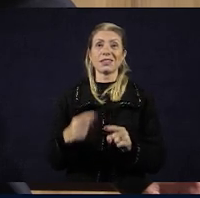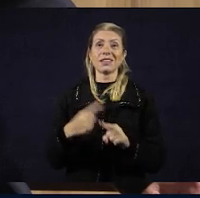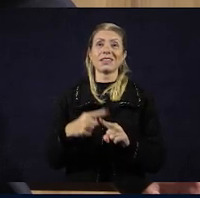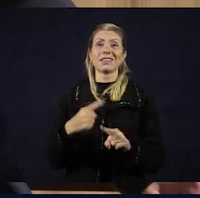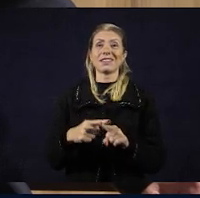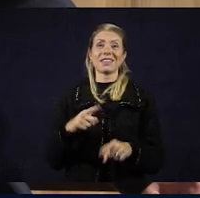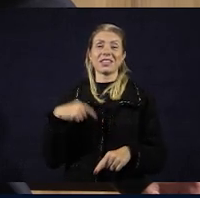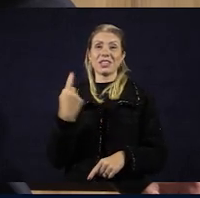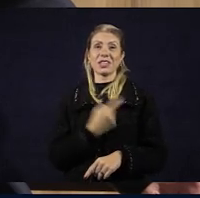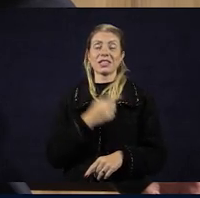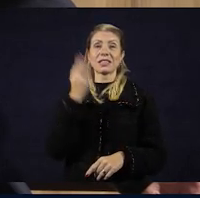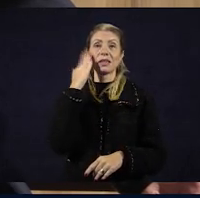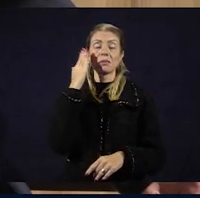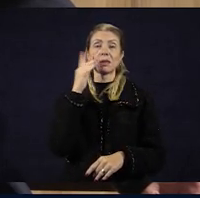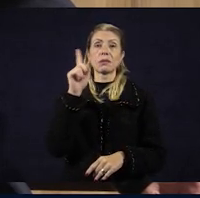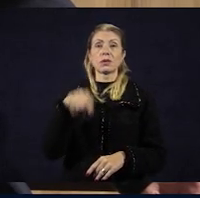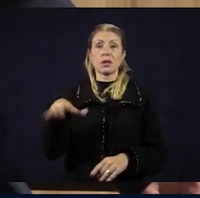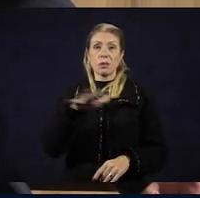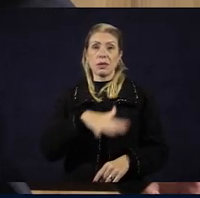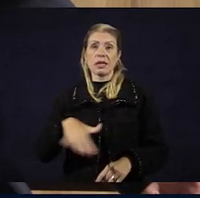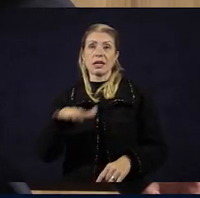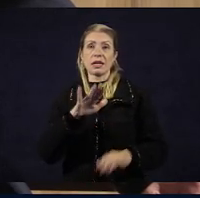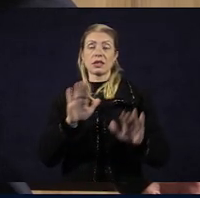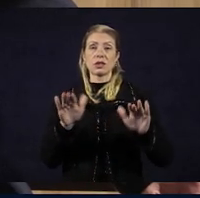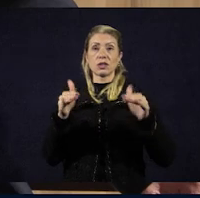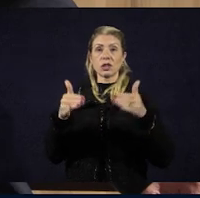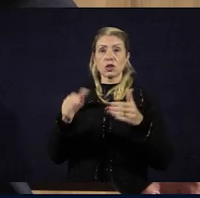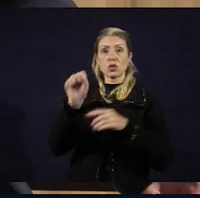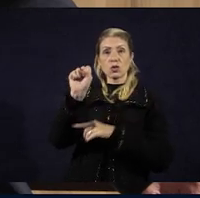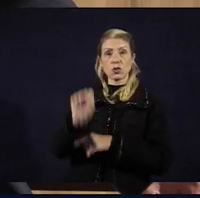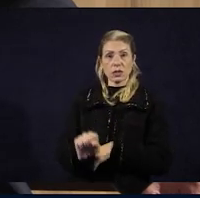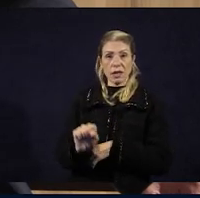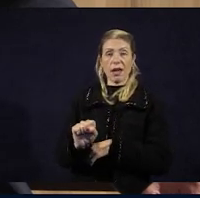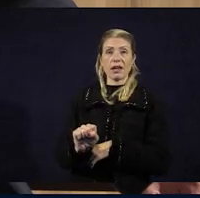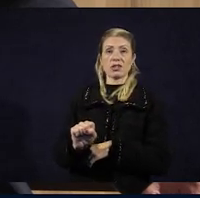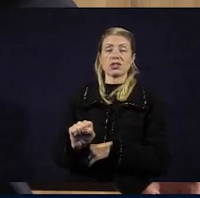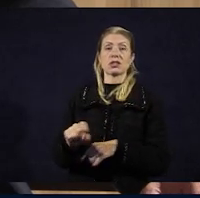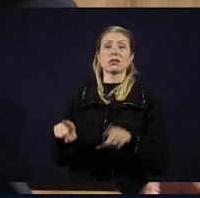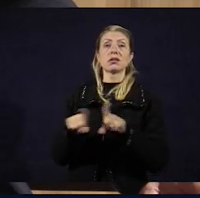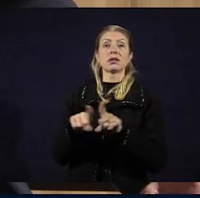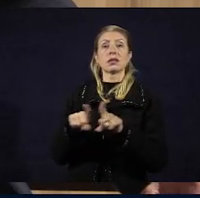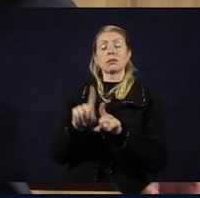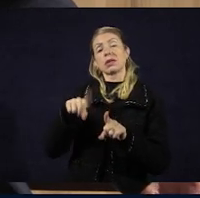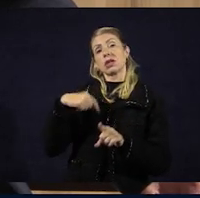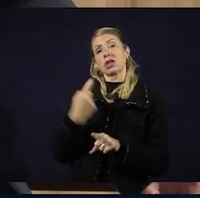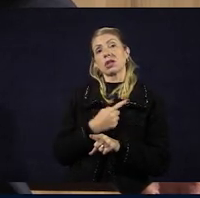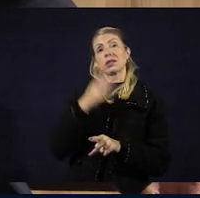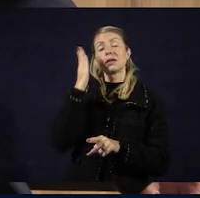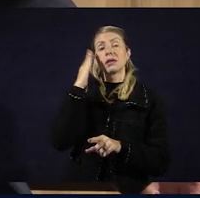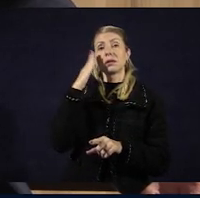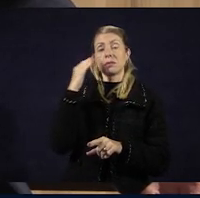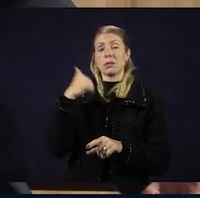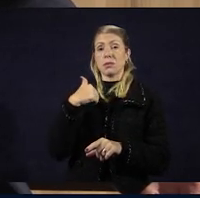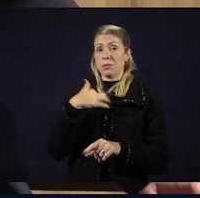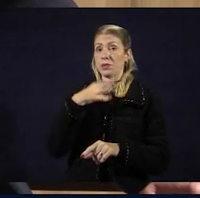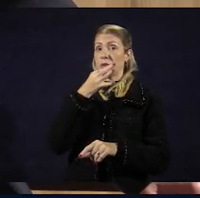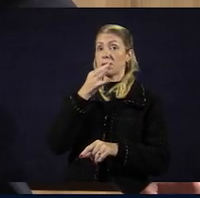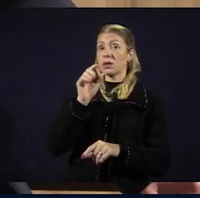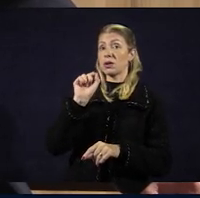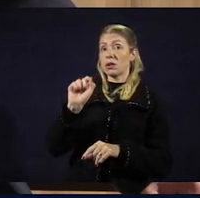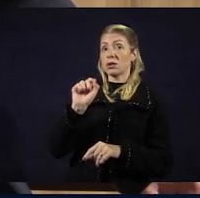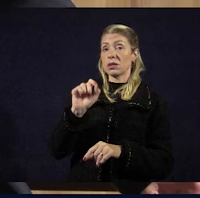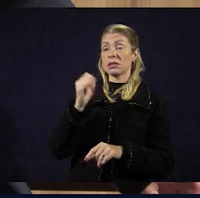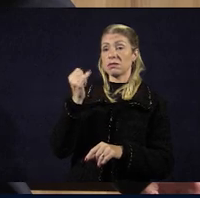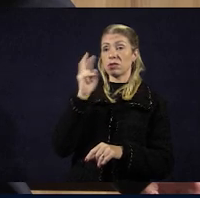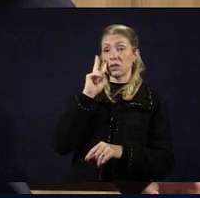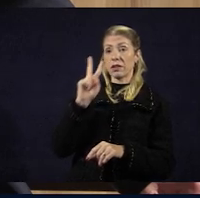de fato é um mercado muito concentrado no sudeste asiático Mas passando para vocês Se vocês forem olhar